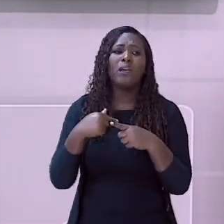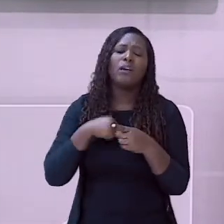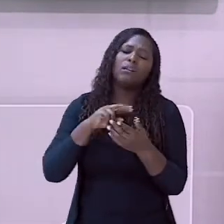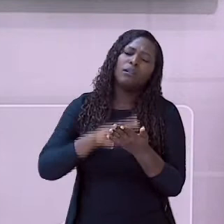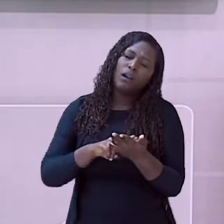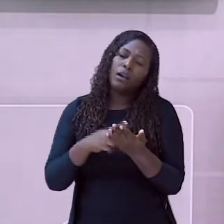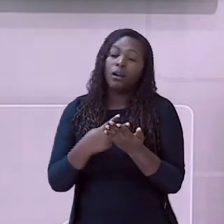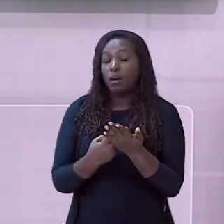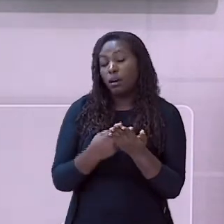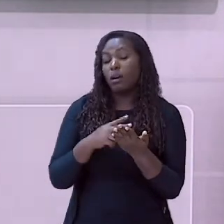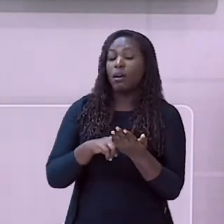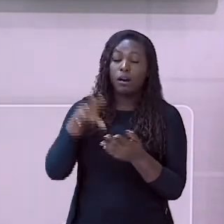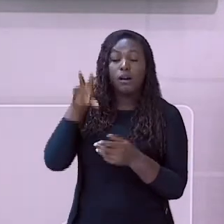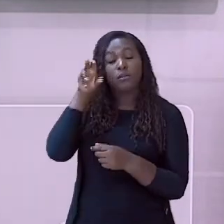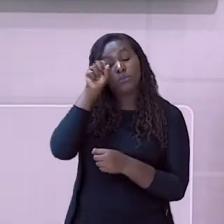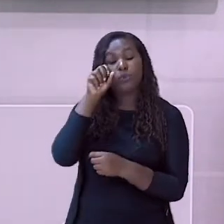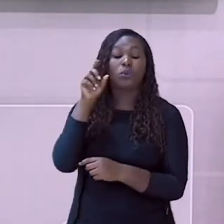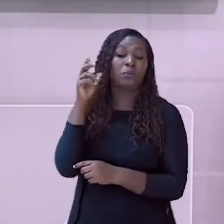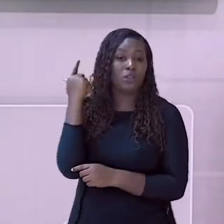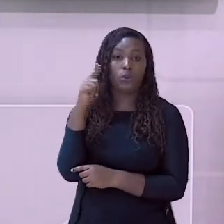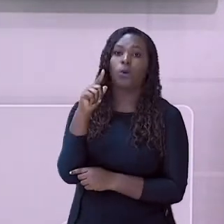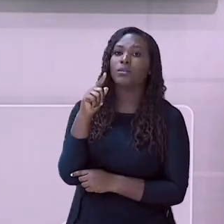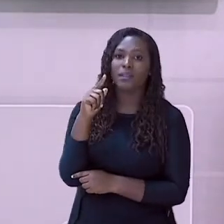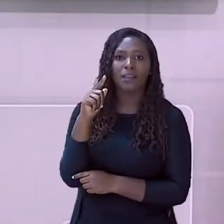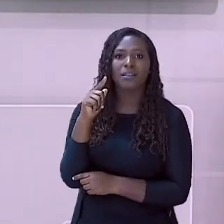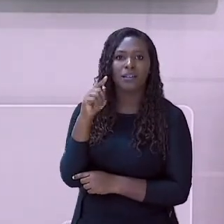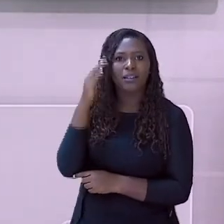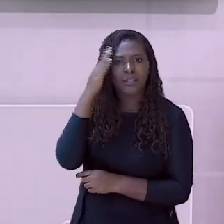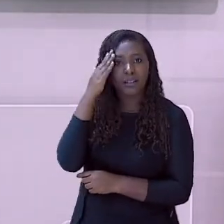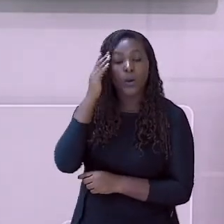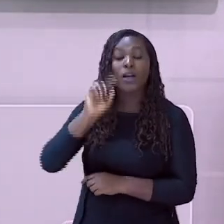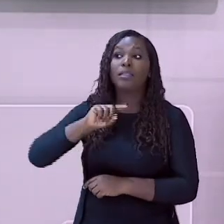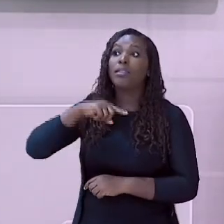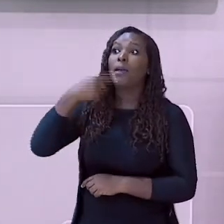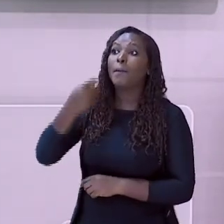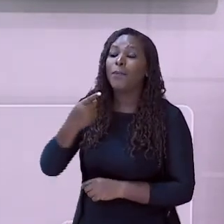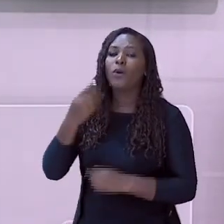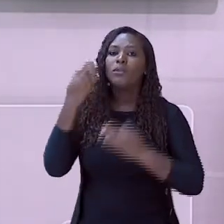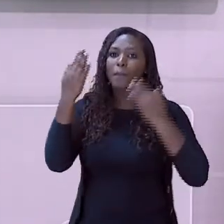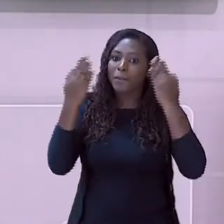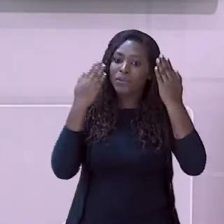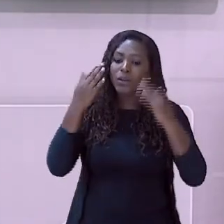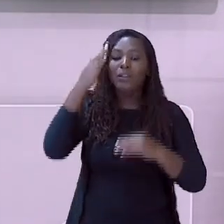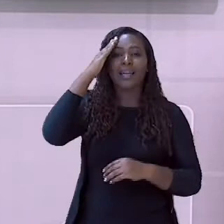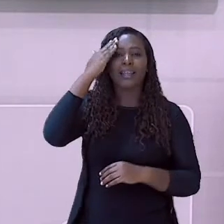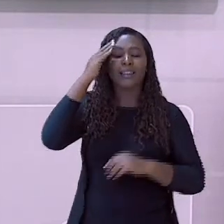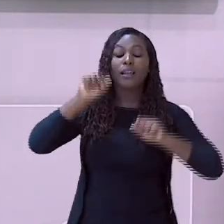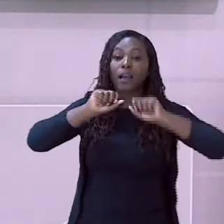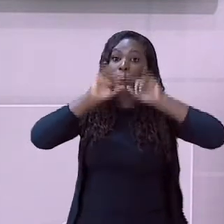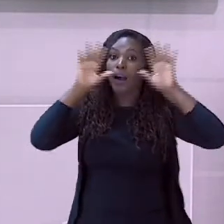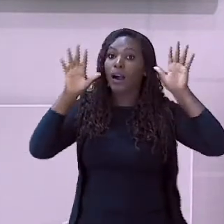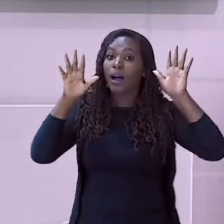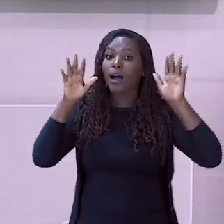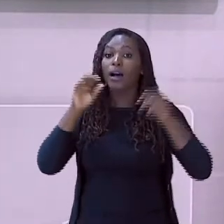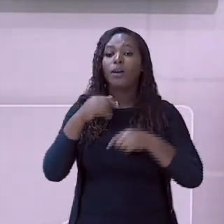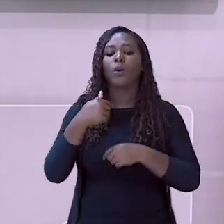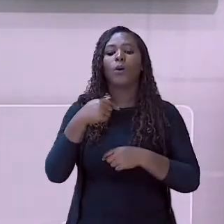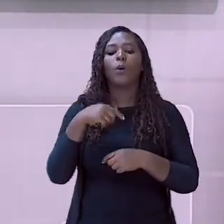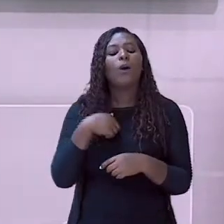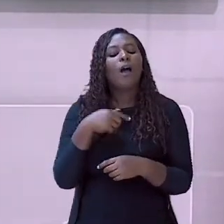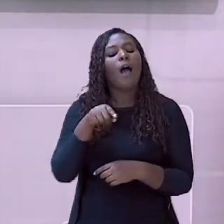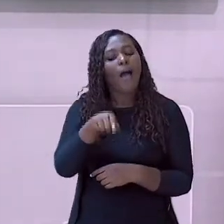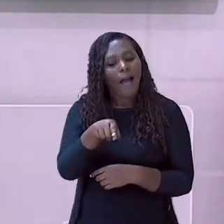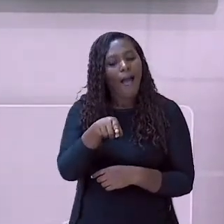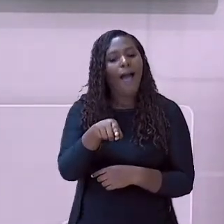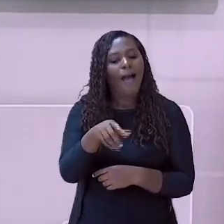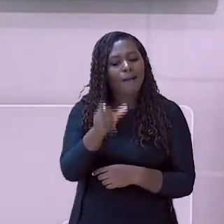que eu preciso, ela vai dar início ao tratamento. Então a primeira coisa é uma entrevista. Porque